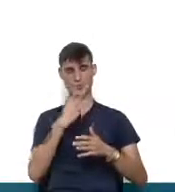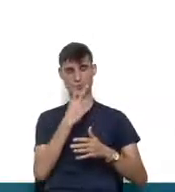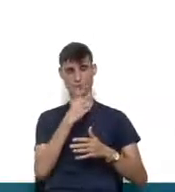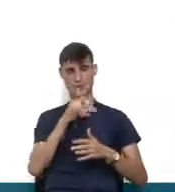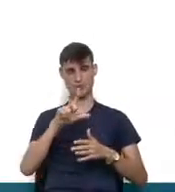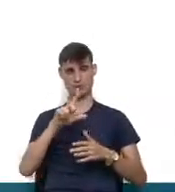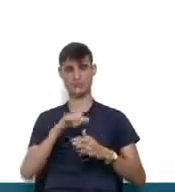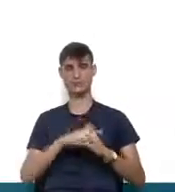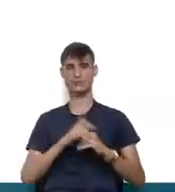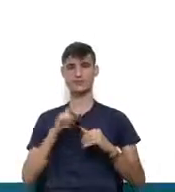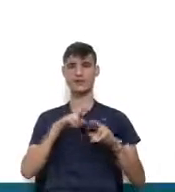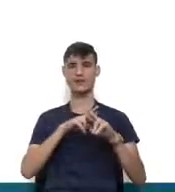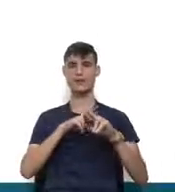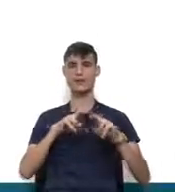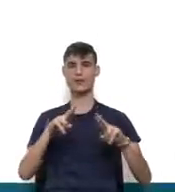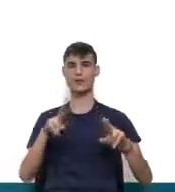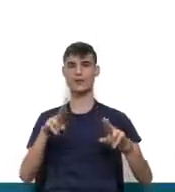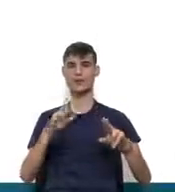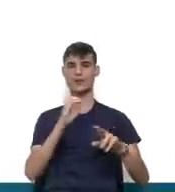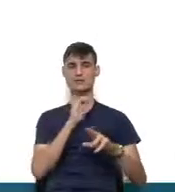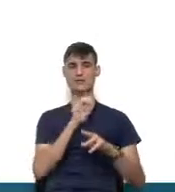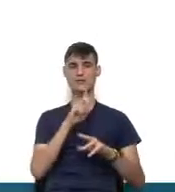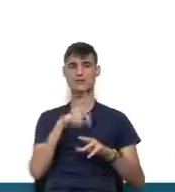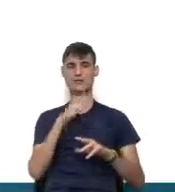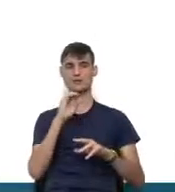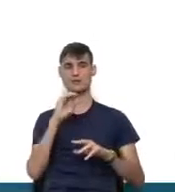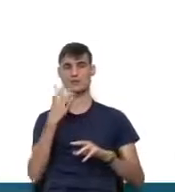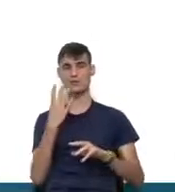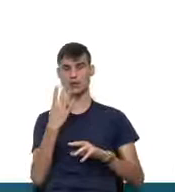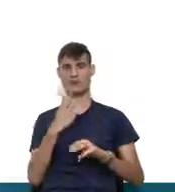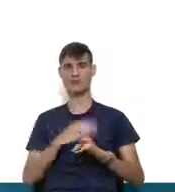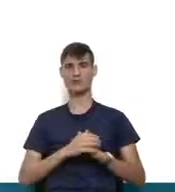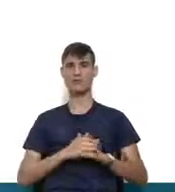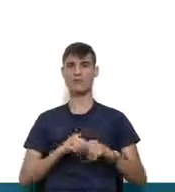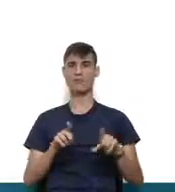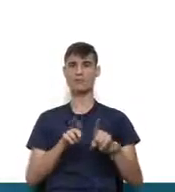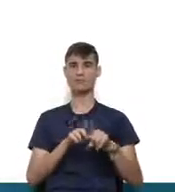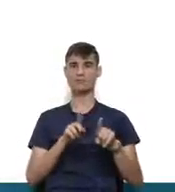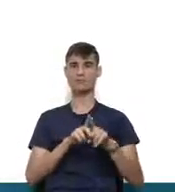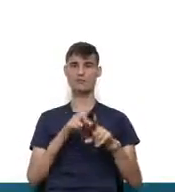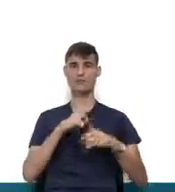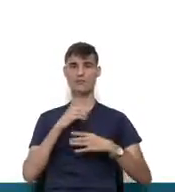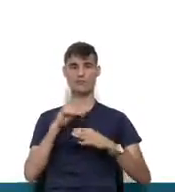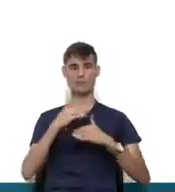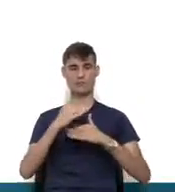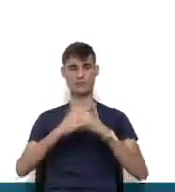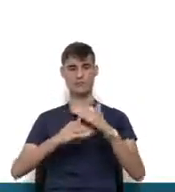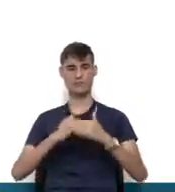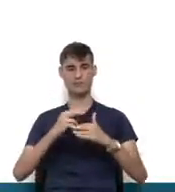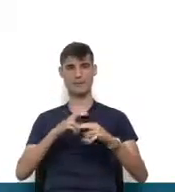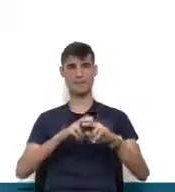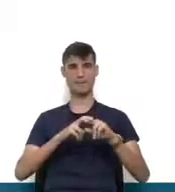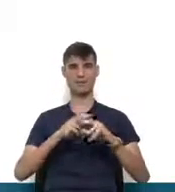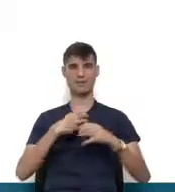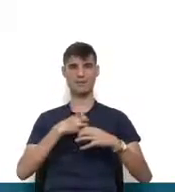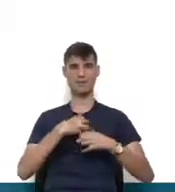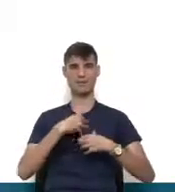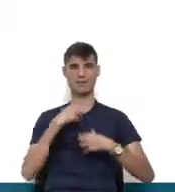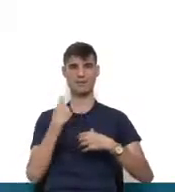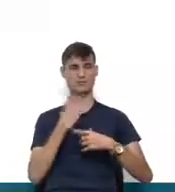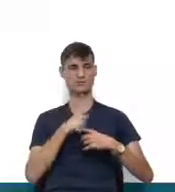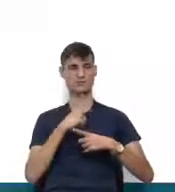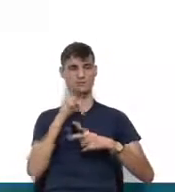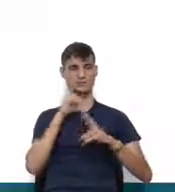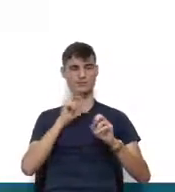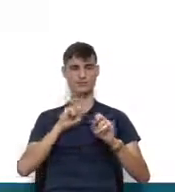2L é igual a 0,04 e ela vai ser dada por essa função que nós temos